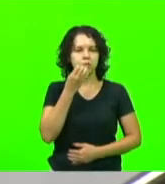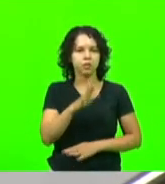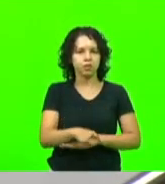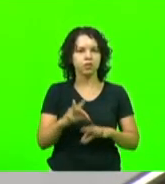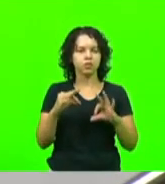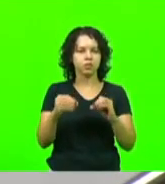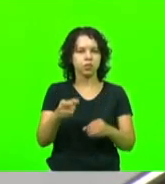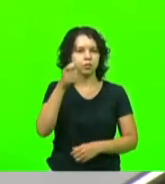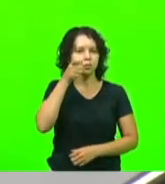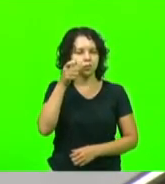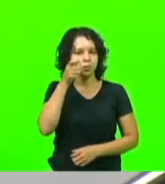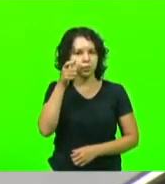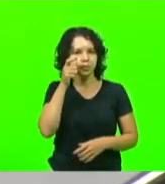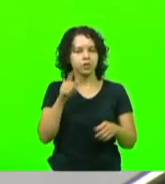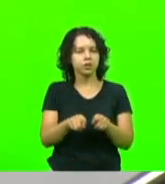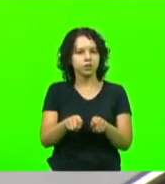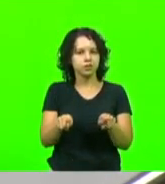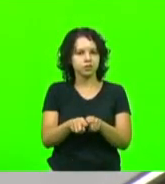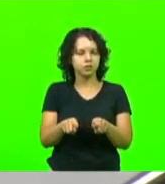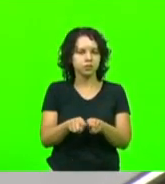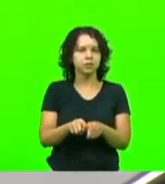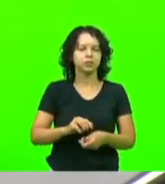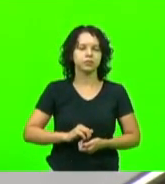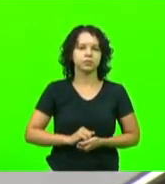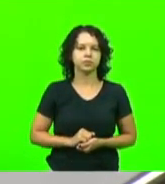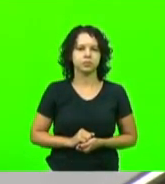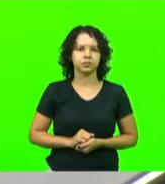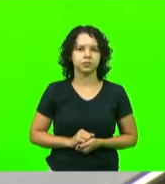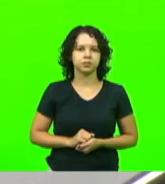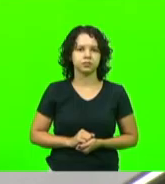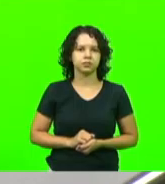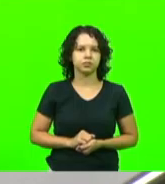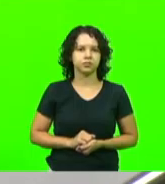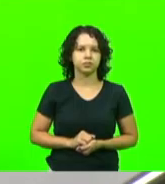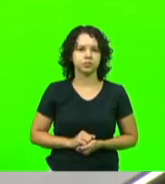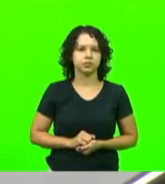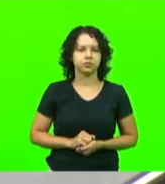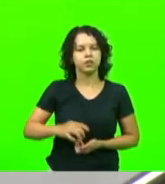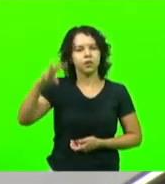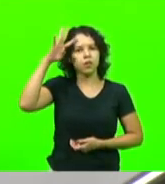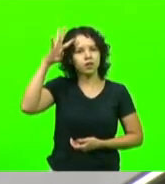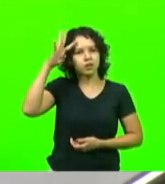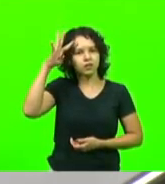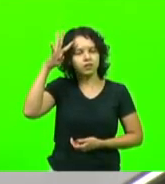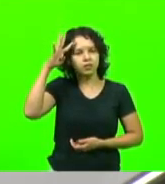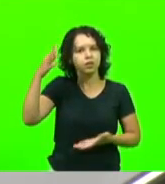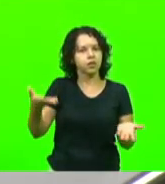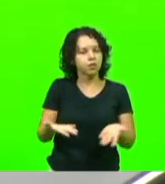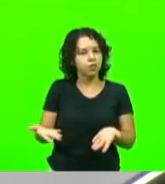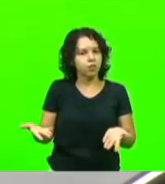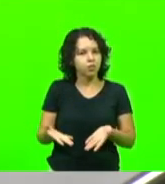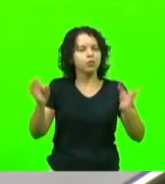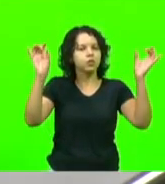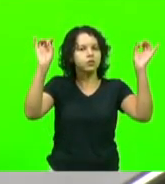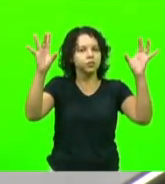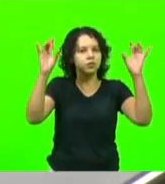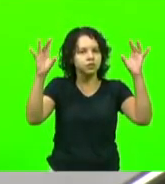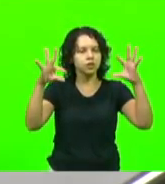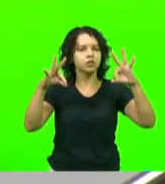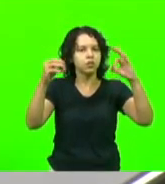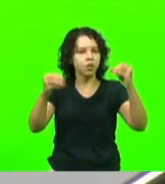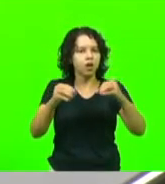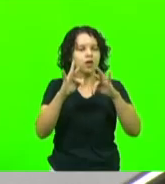nos acompanham também. Olha, esta quarta-feira está sendo muito especial para todas as